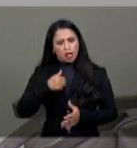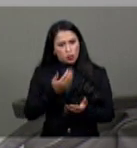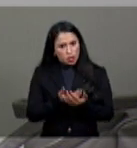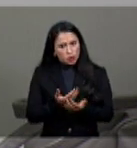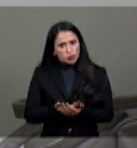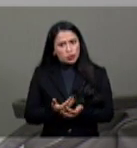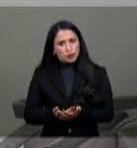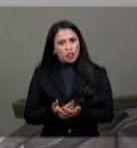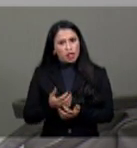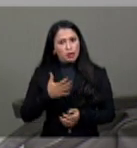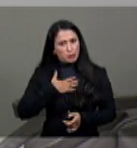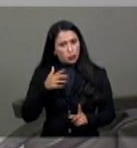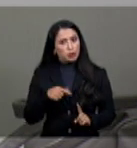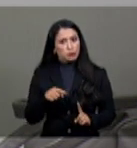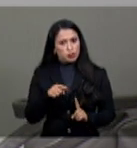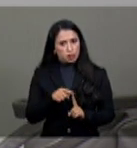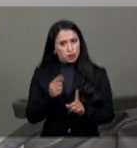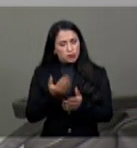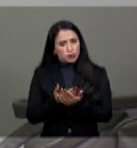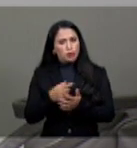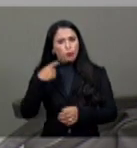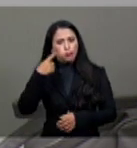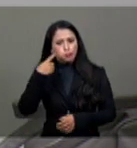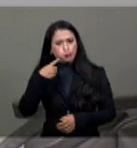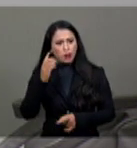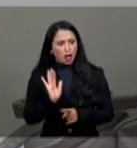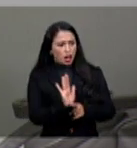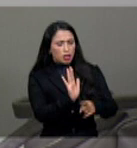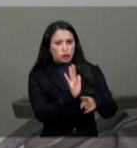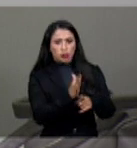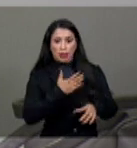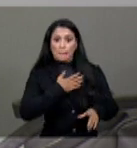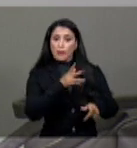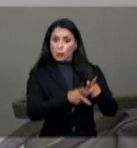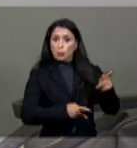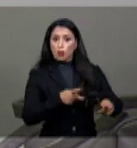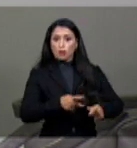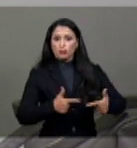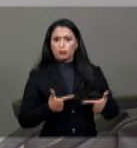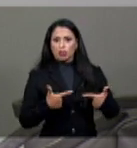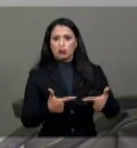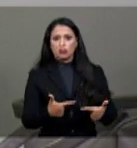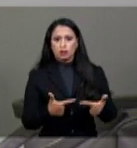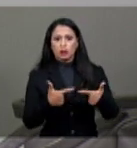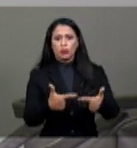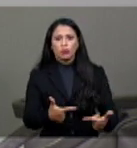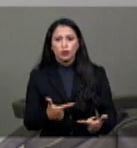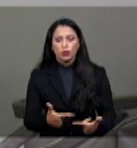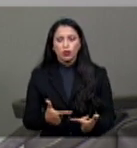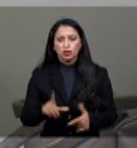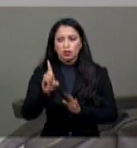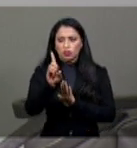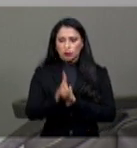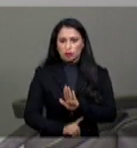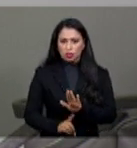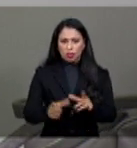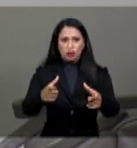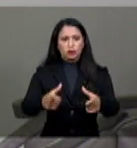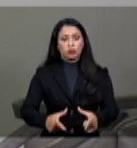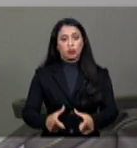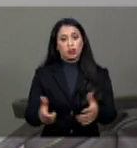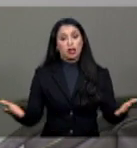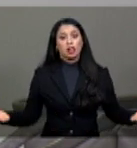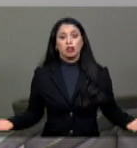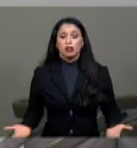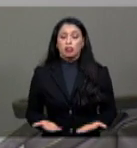curso de Direito era poder ajudar o meu povo, Pataxó, nas lutas, principalmente a luta pelo direito territorial. E